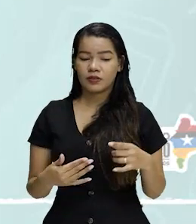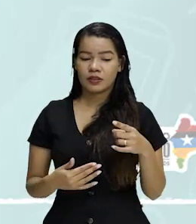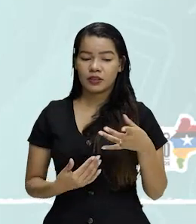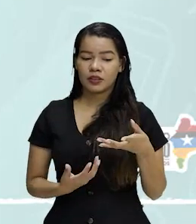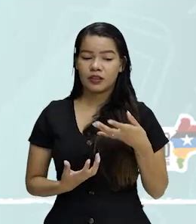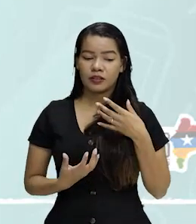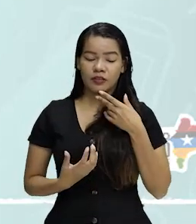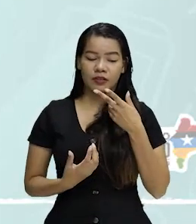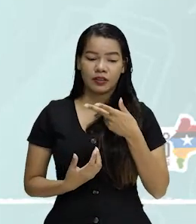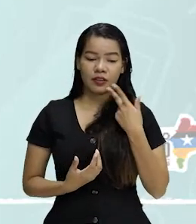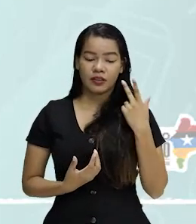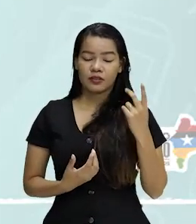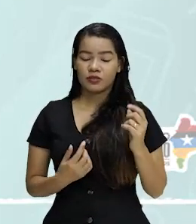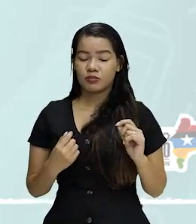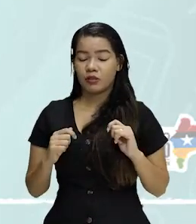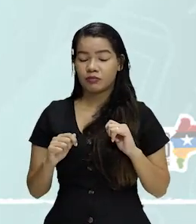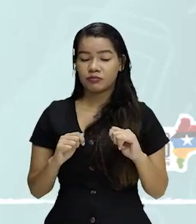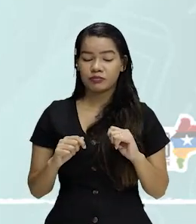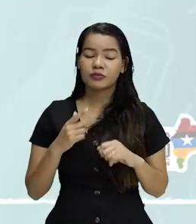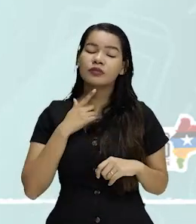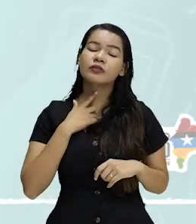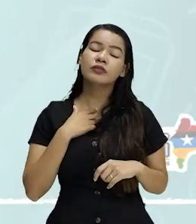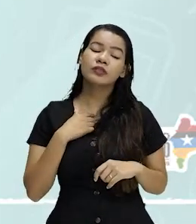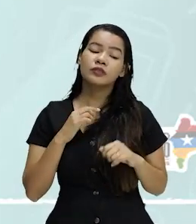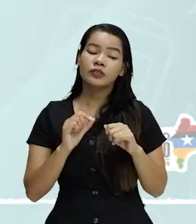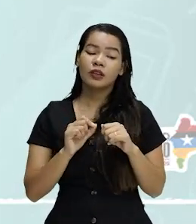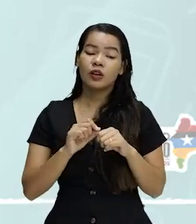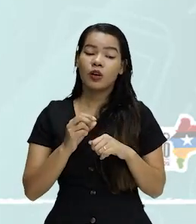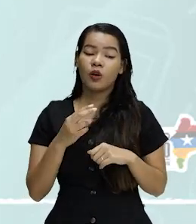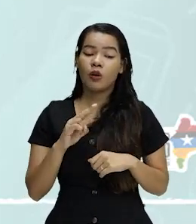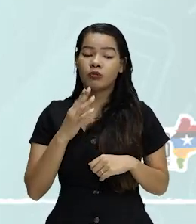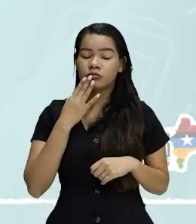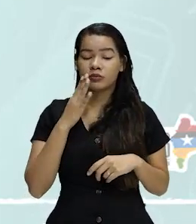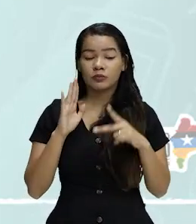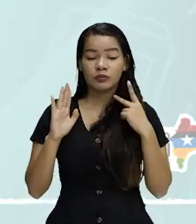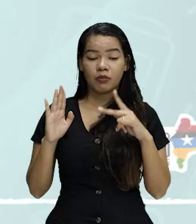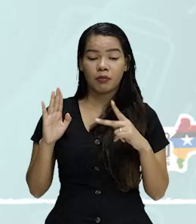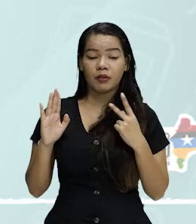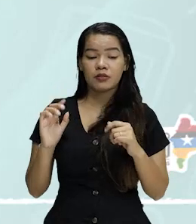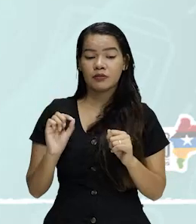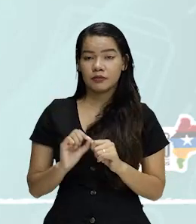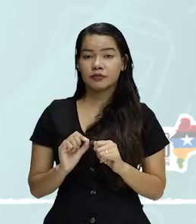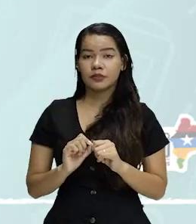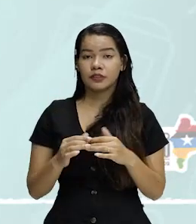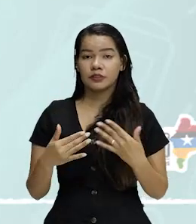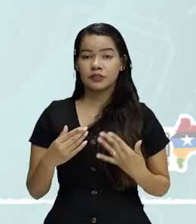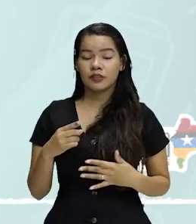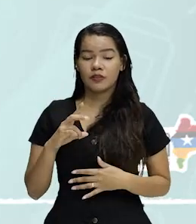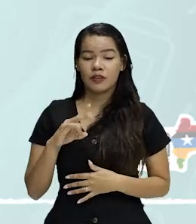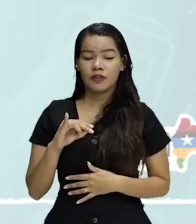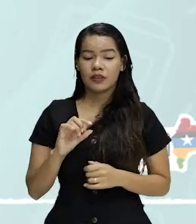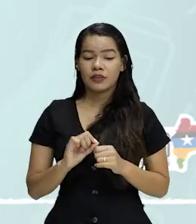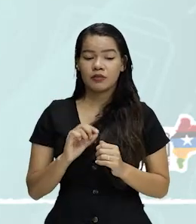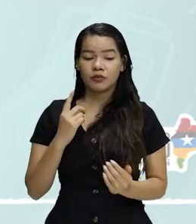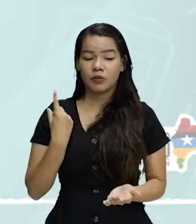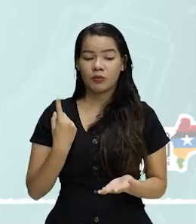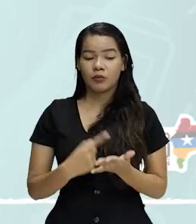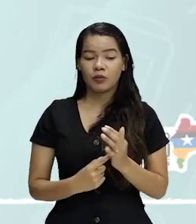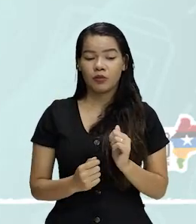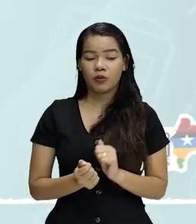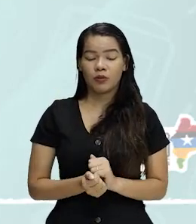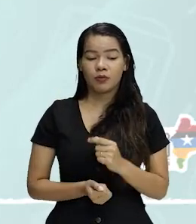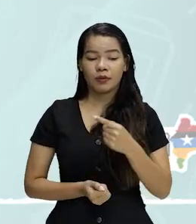falar de uma intenção de fazer ou cumprir uma promessa. Tá? Então, você vai fazer um comprometimento com alguém,